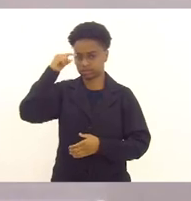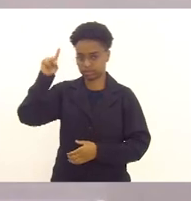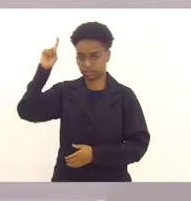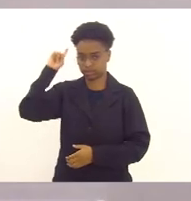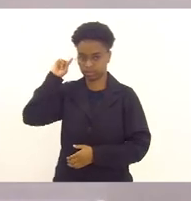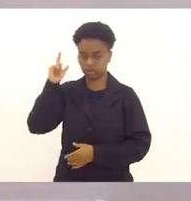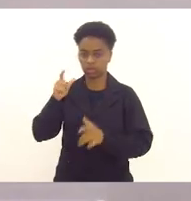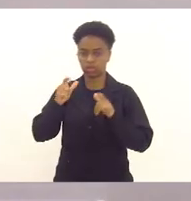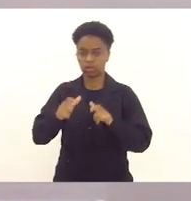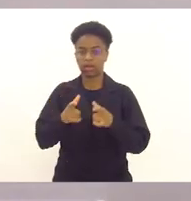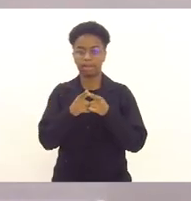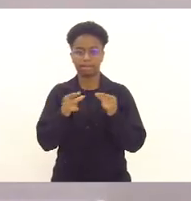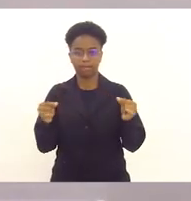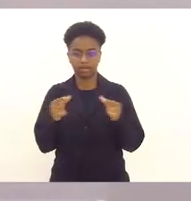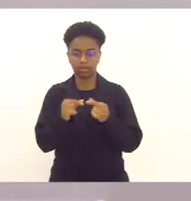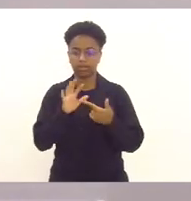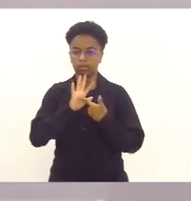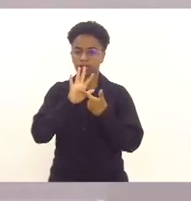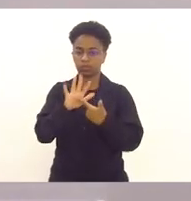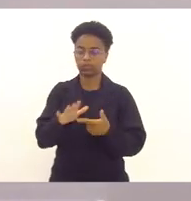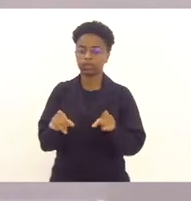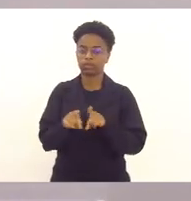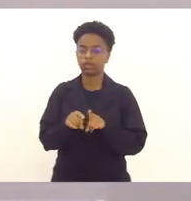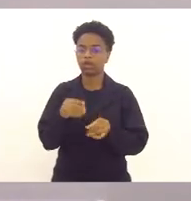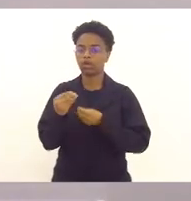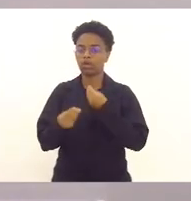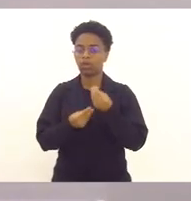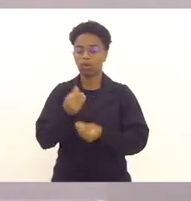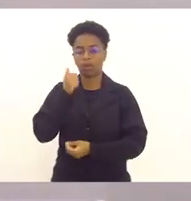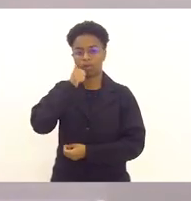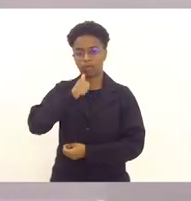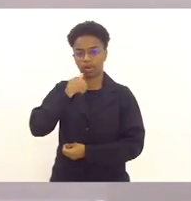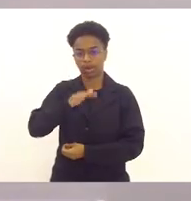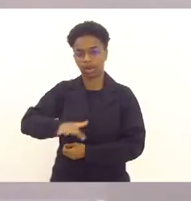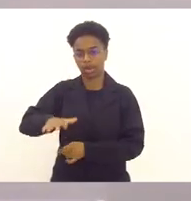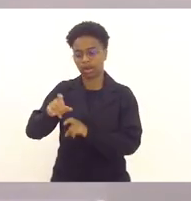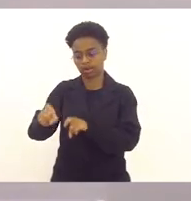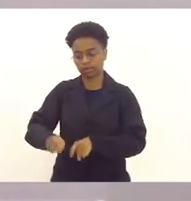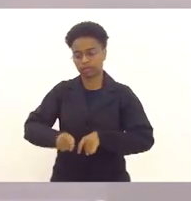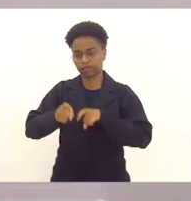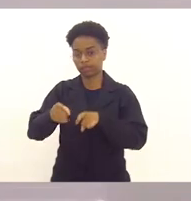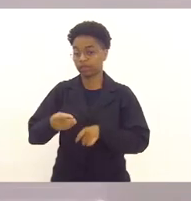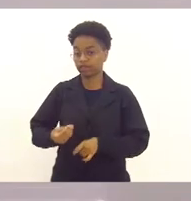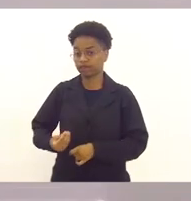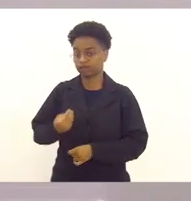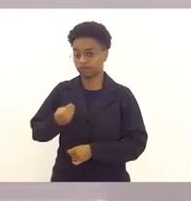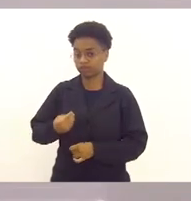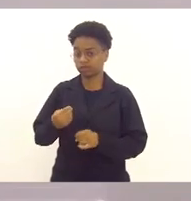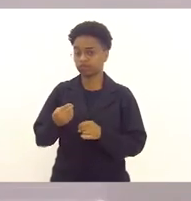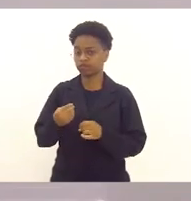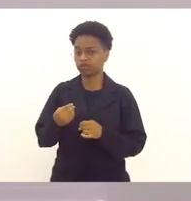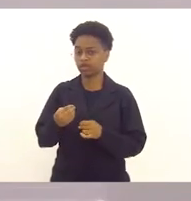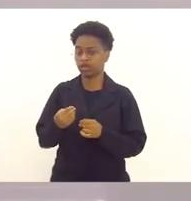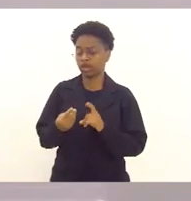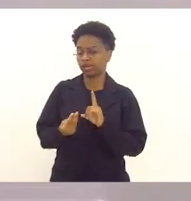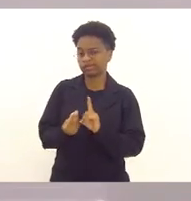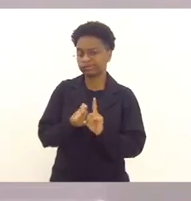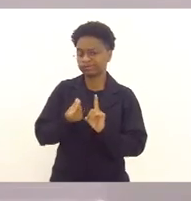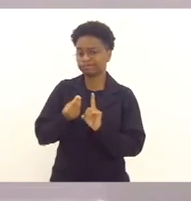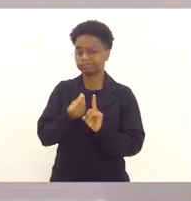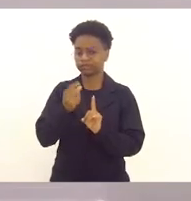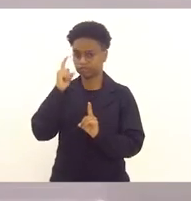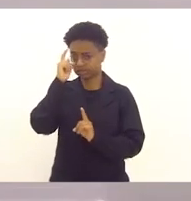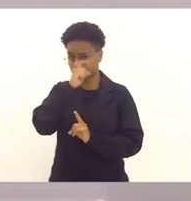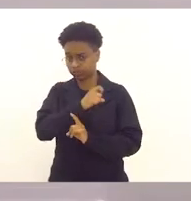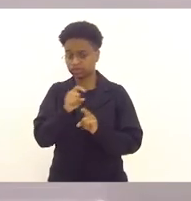em Brasília que demonstrou o quanto que as mulheres no campo vivem uma situação de vulnerabilidade uma situação